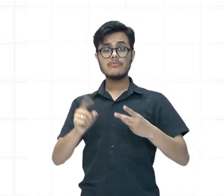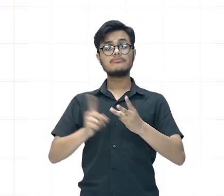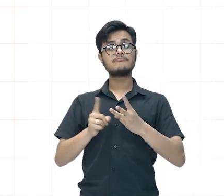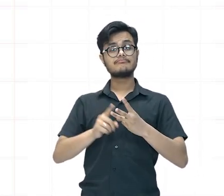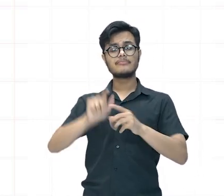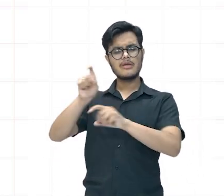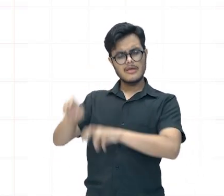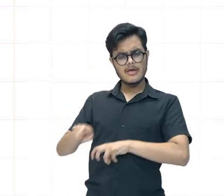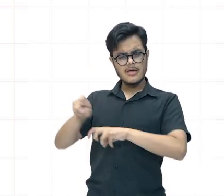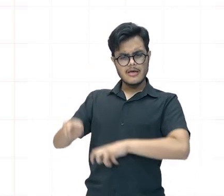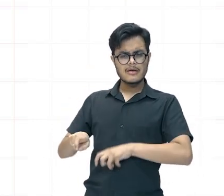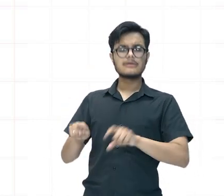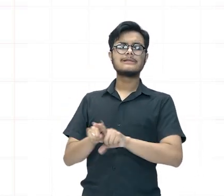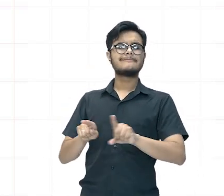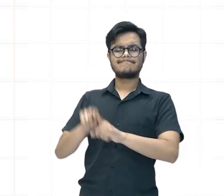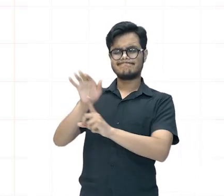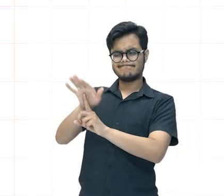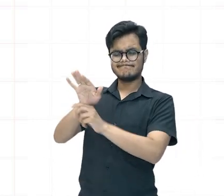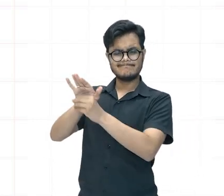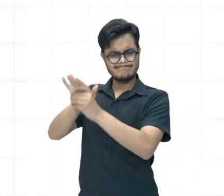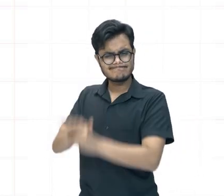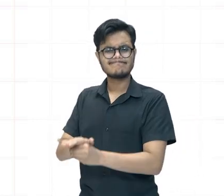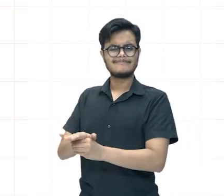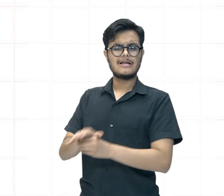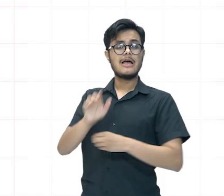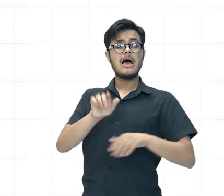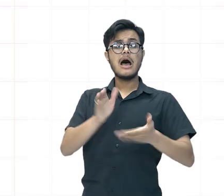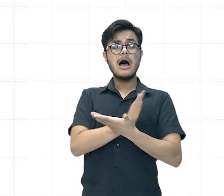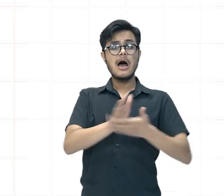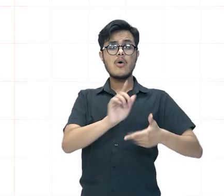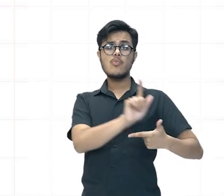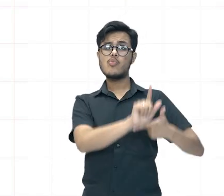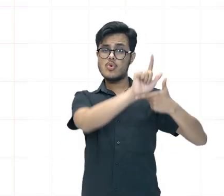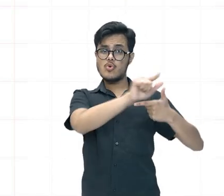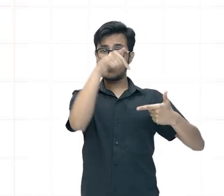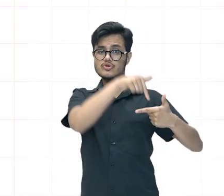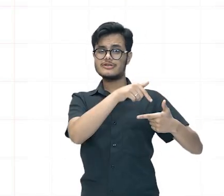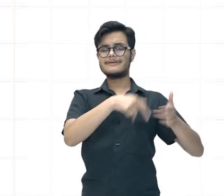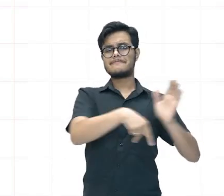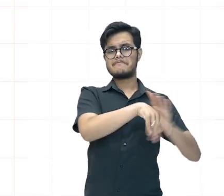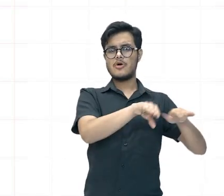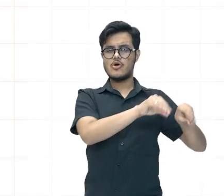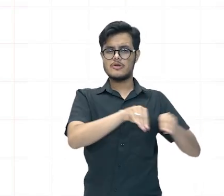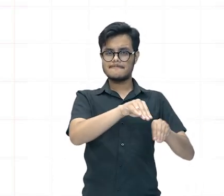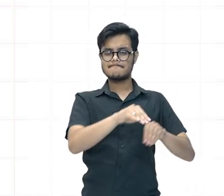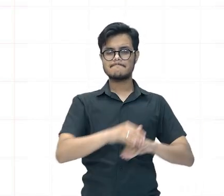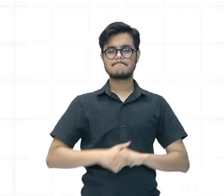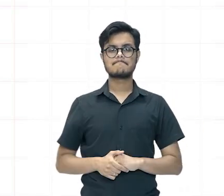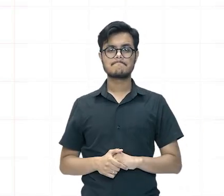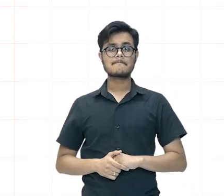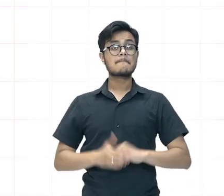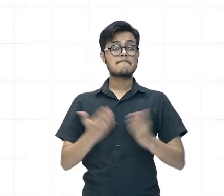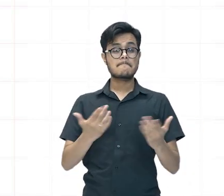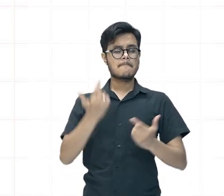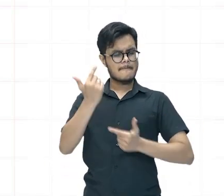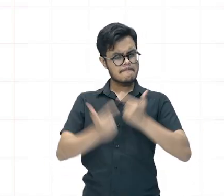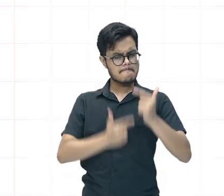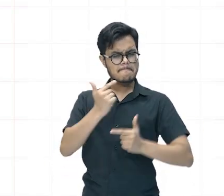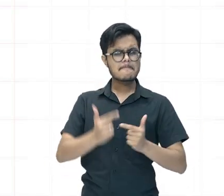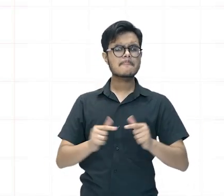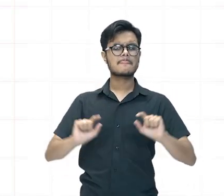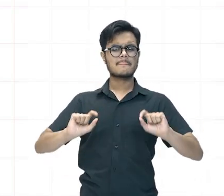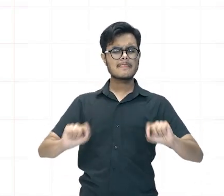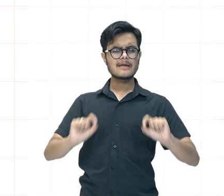eram explorados e oprimidos pelos senhores e proprietários. O trabalho manual, ele era